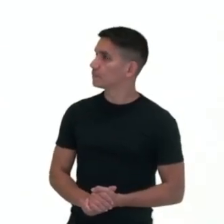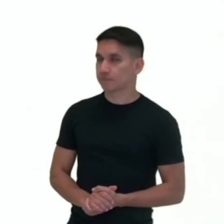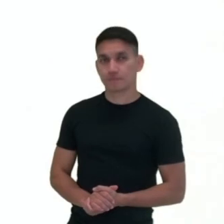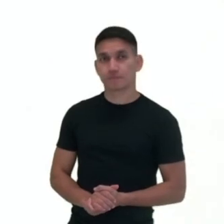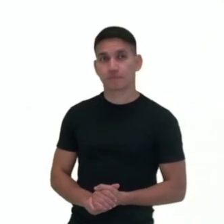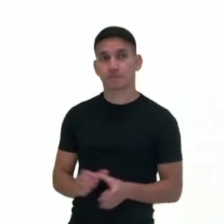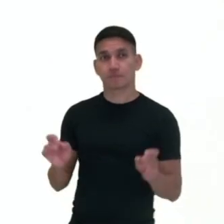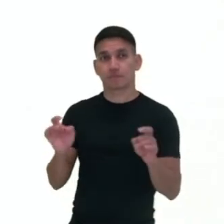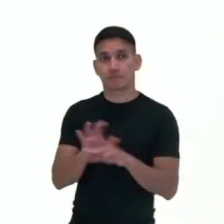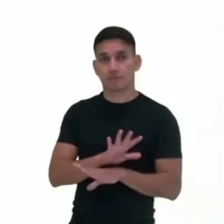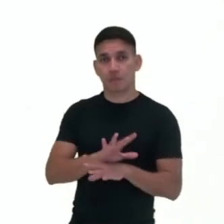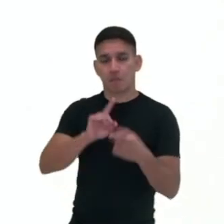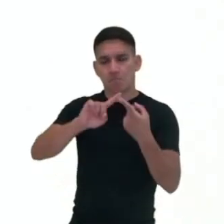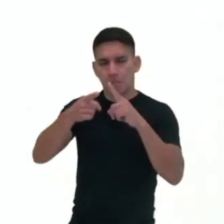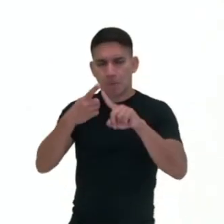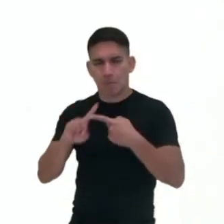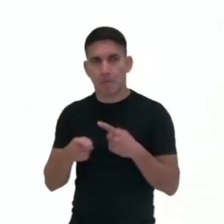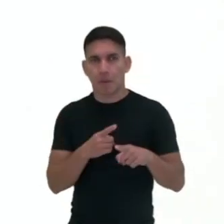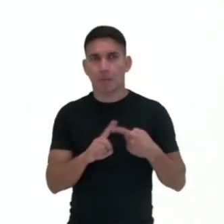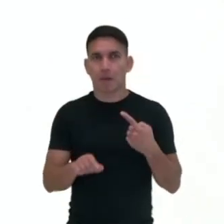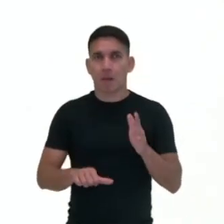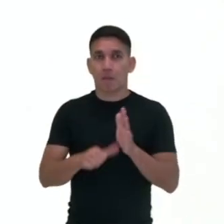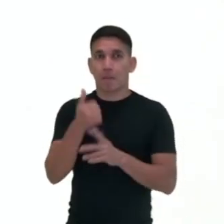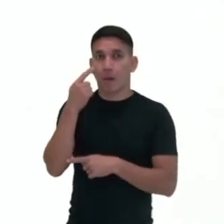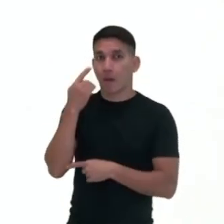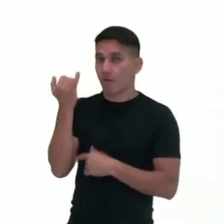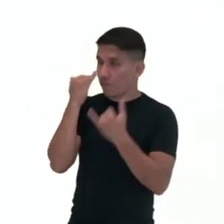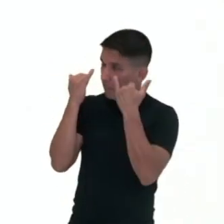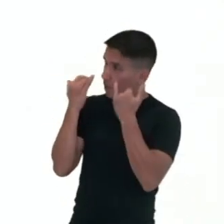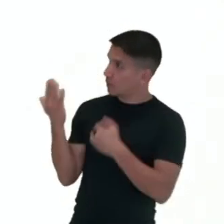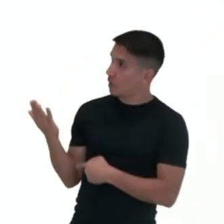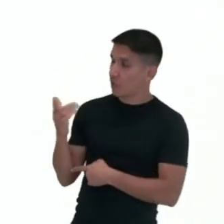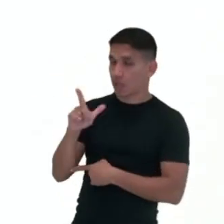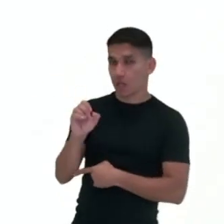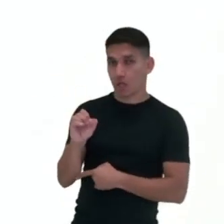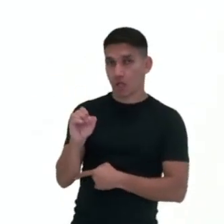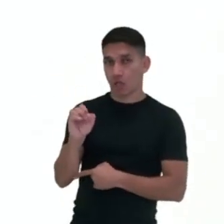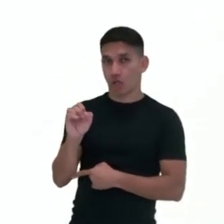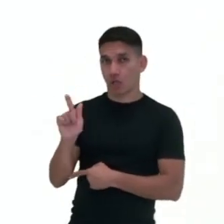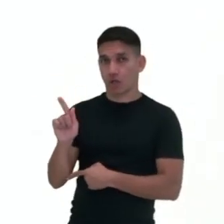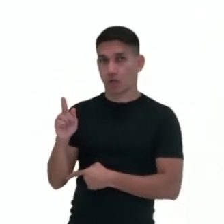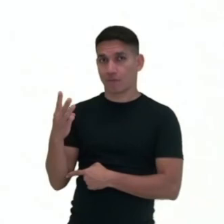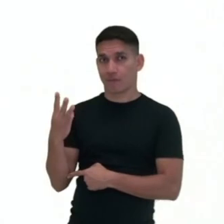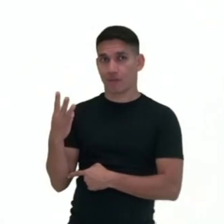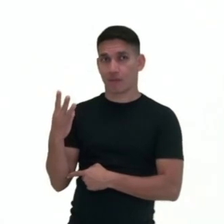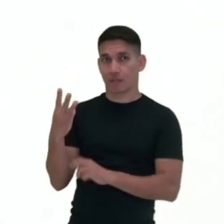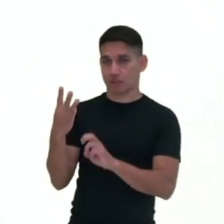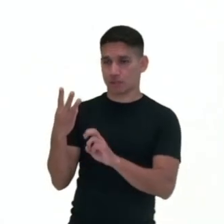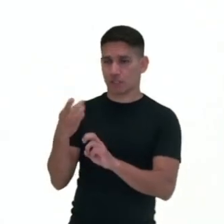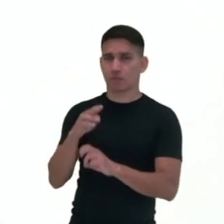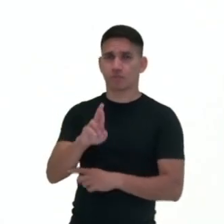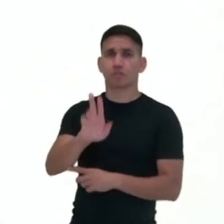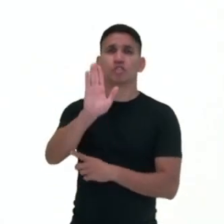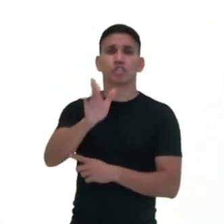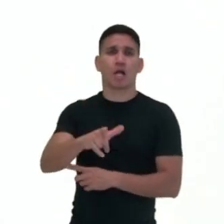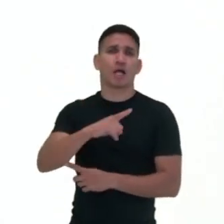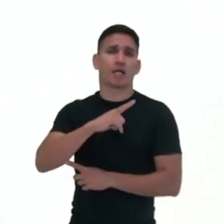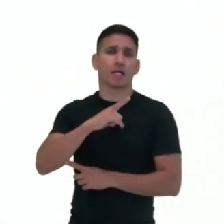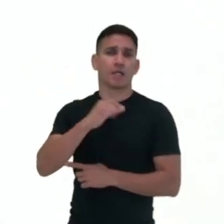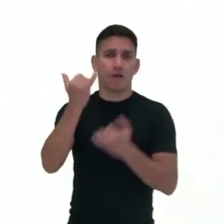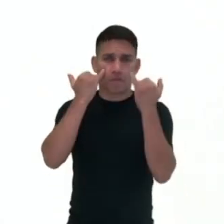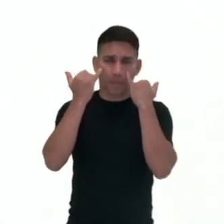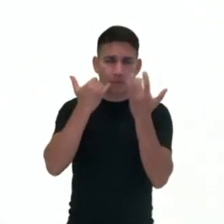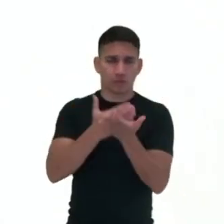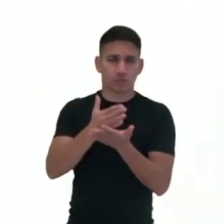Feito os cálculos, pessoal, essa primeira informação aqui, ó, log de 3 na base 5, o exercício dava o valor para a gente lá no início, que